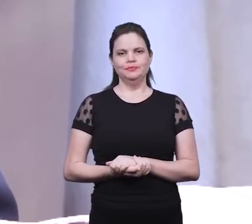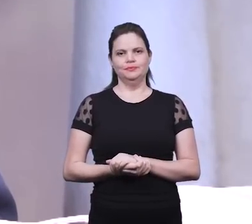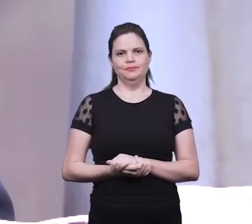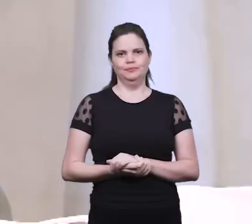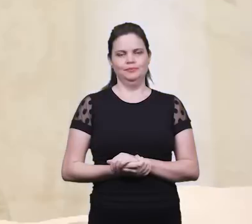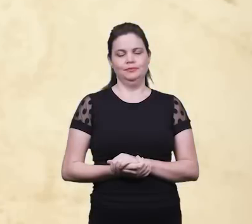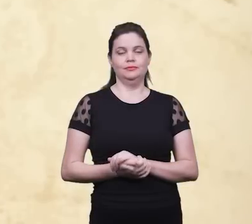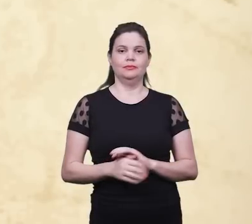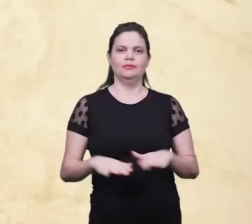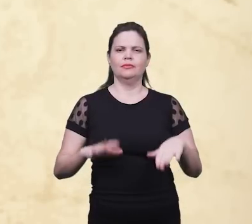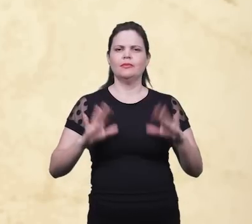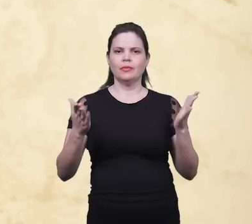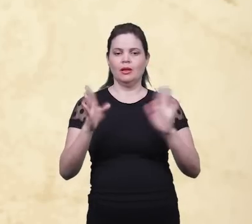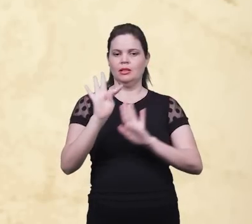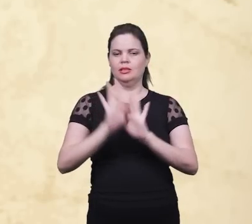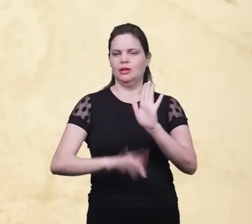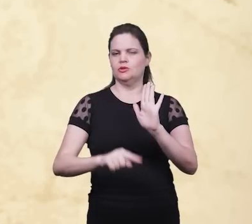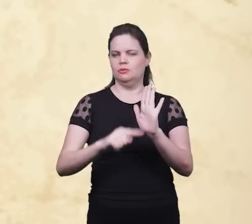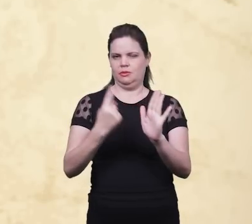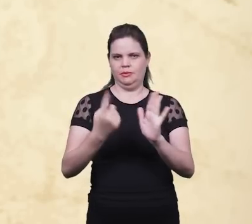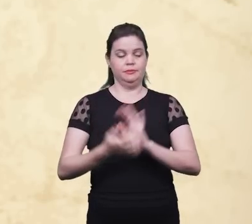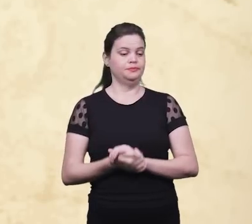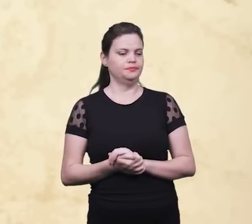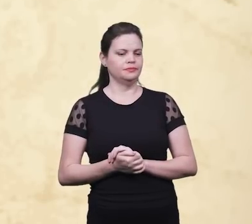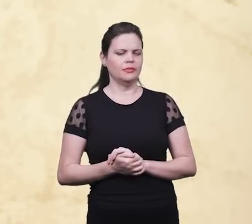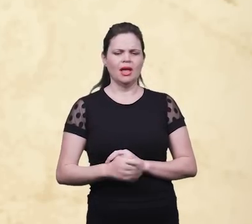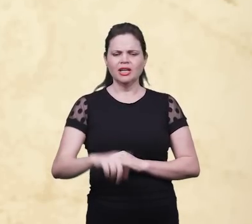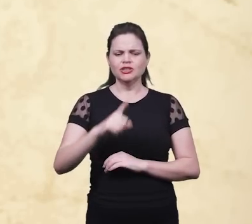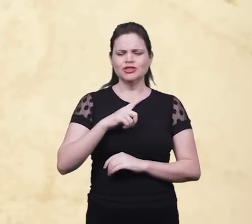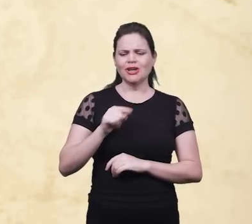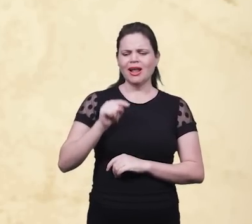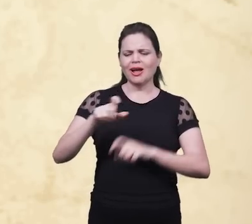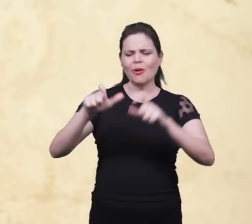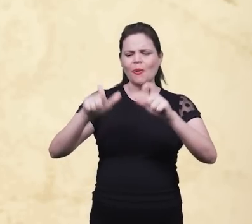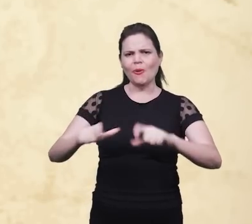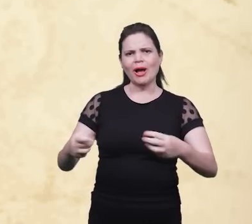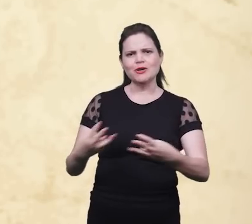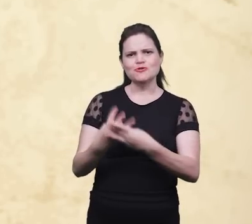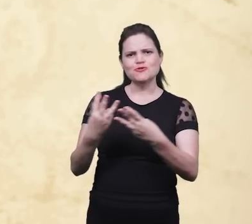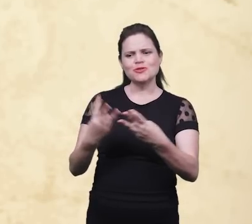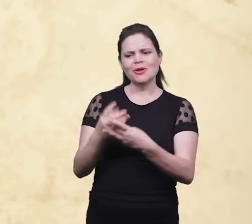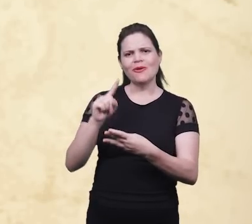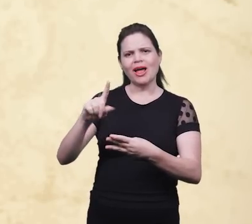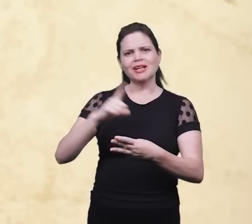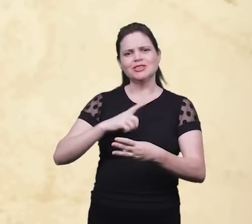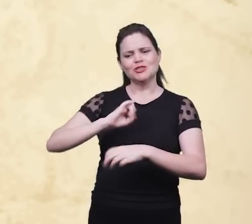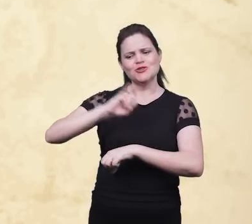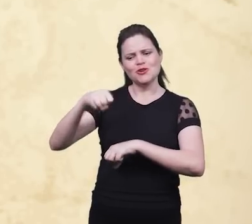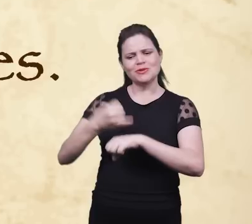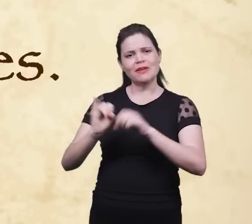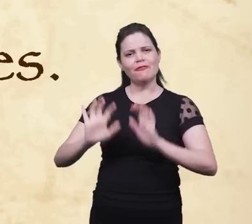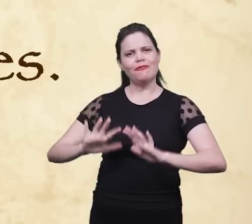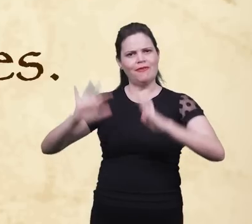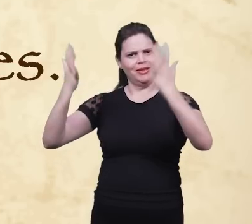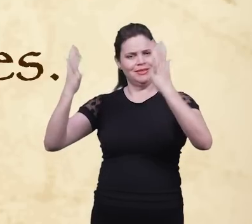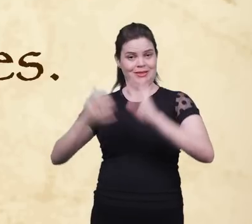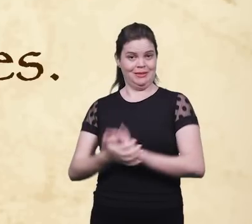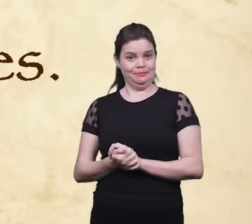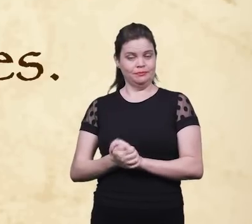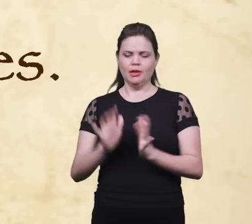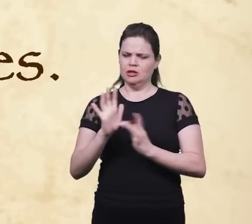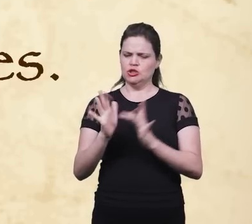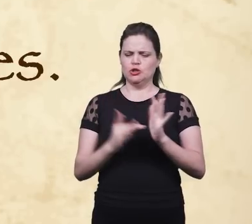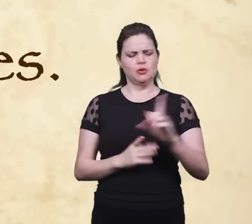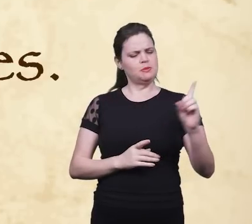versículo 1. Depois disso, havia uma festa entre os judeus. Jesus subiu a Jerusalém. Ora,